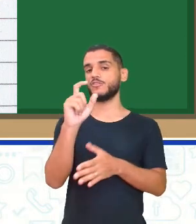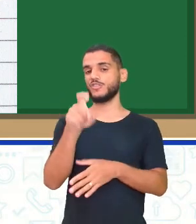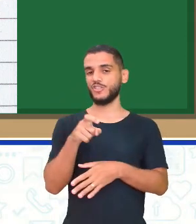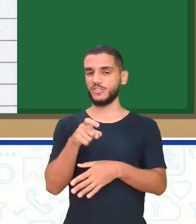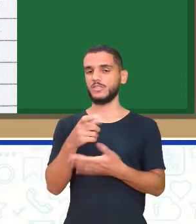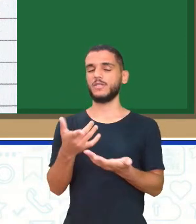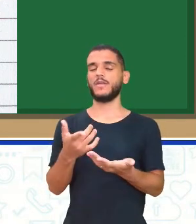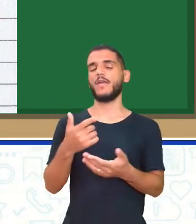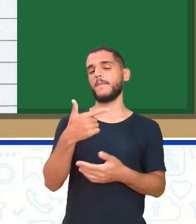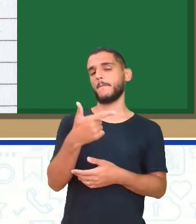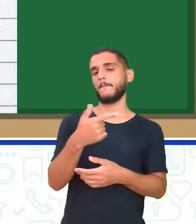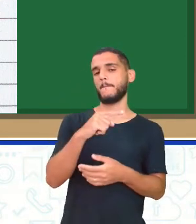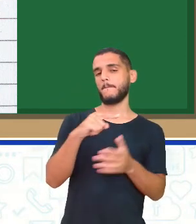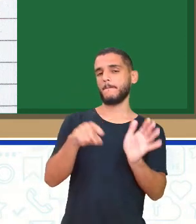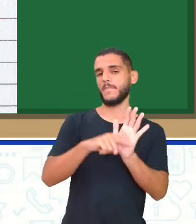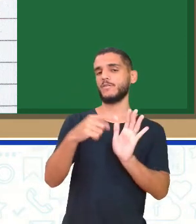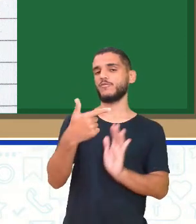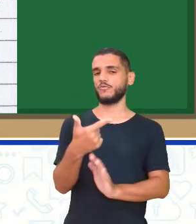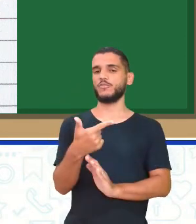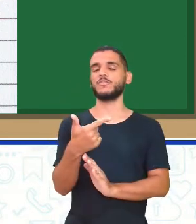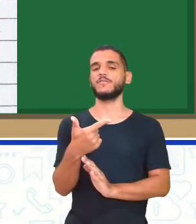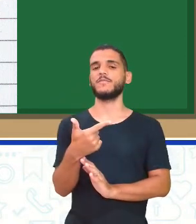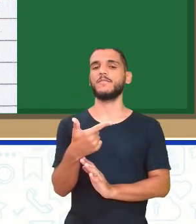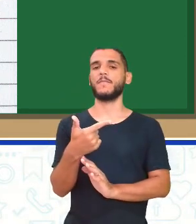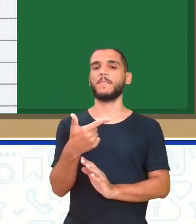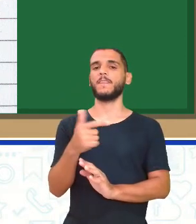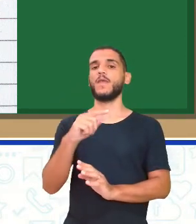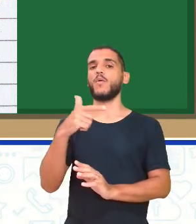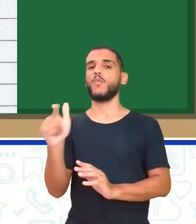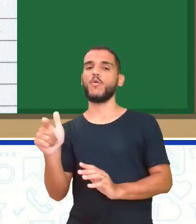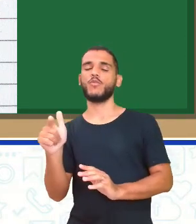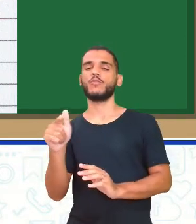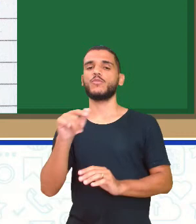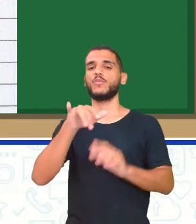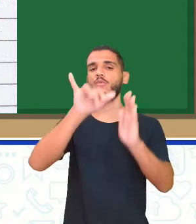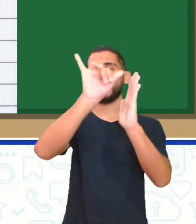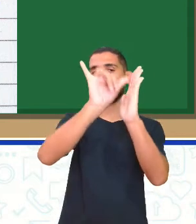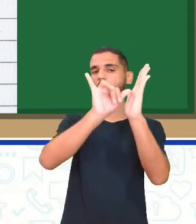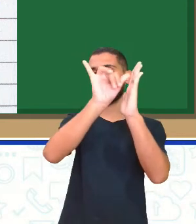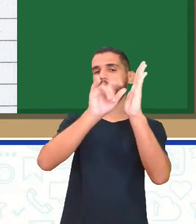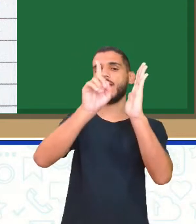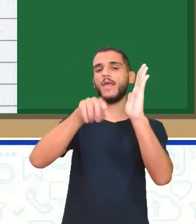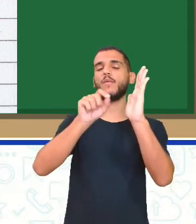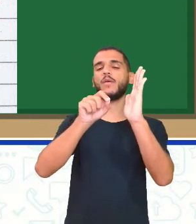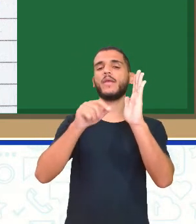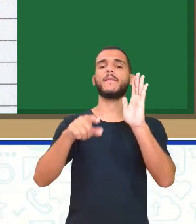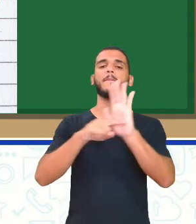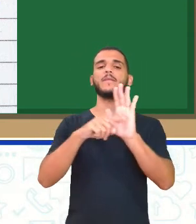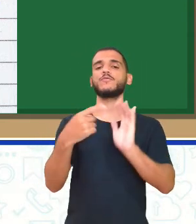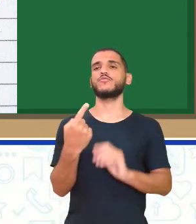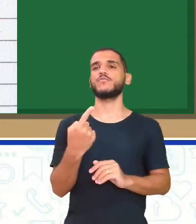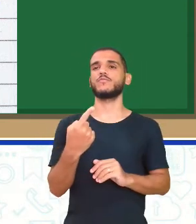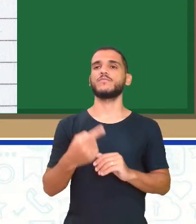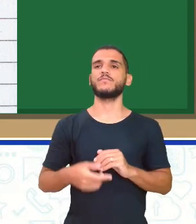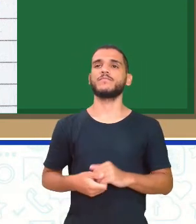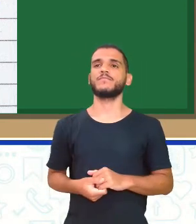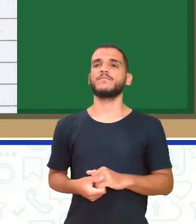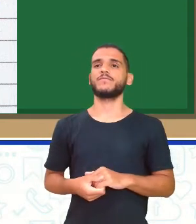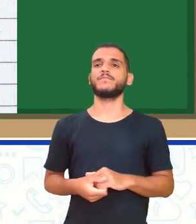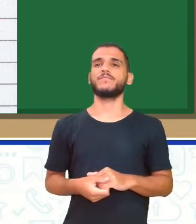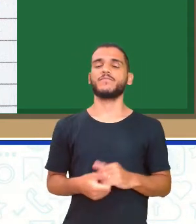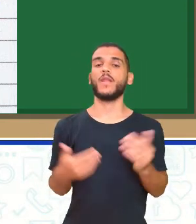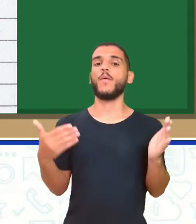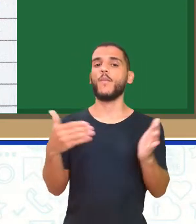X? Menos 2. E quem é meu Y? Menos 1. Bom, e